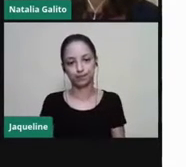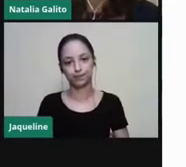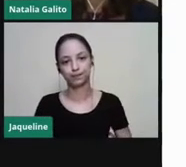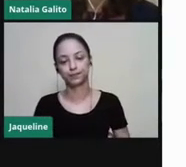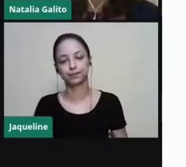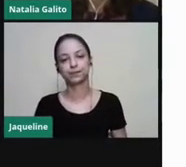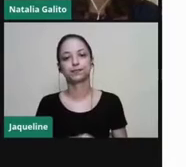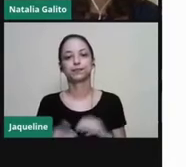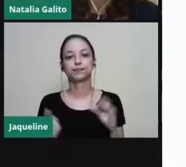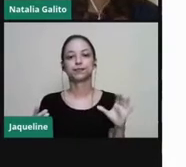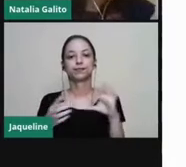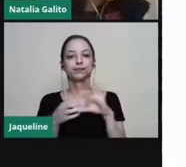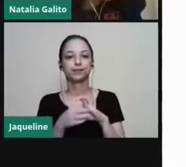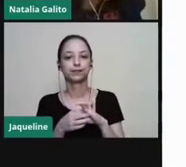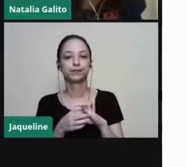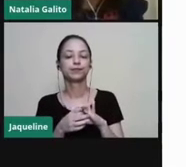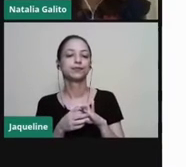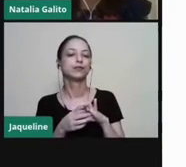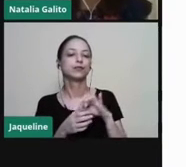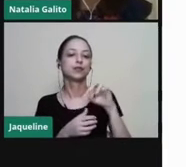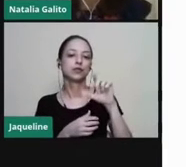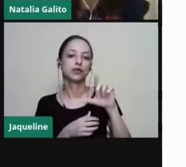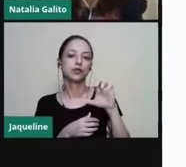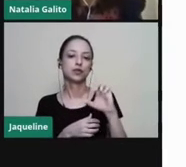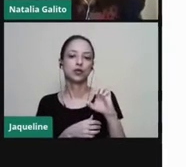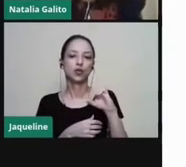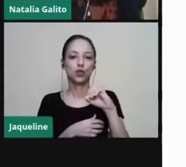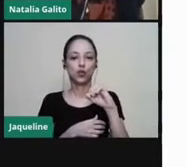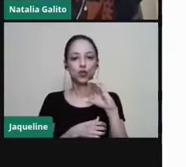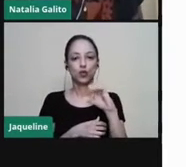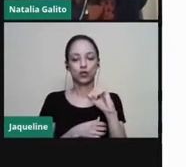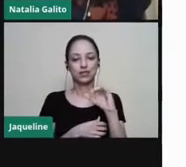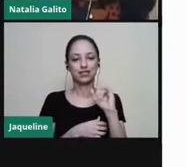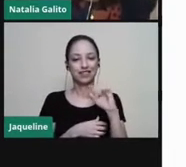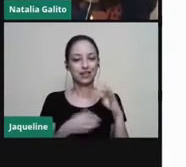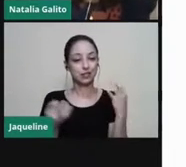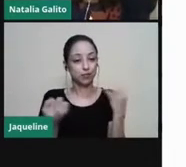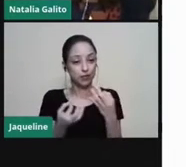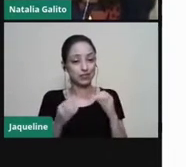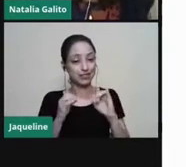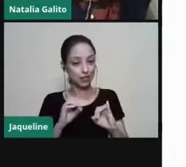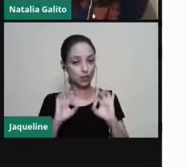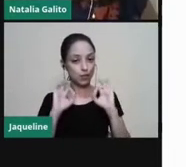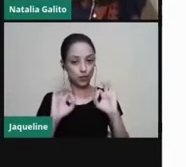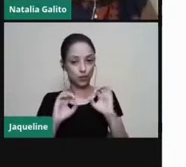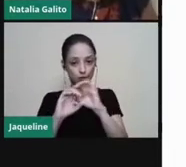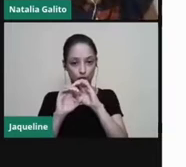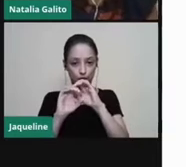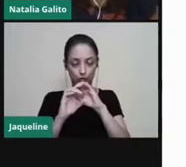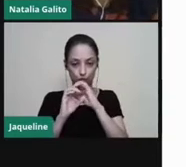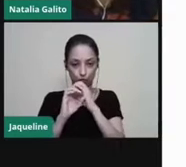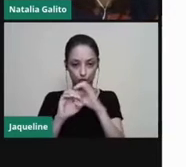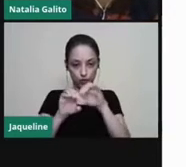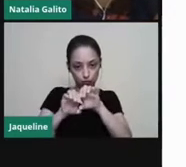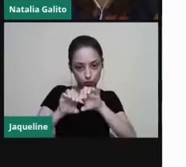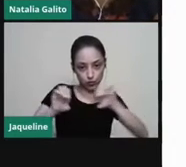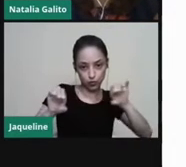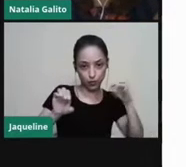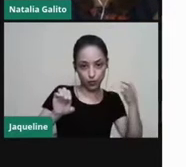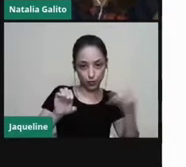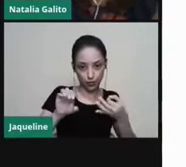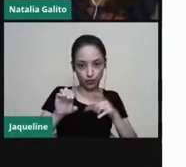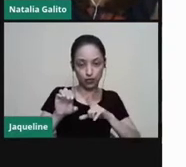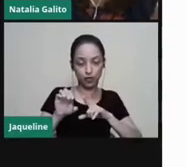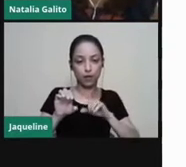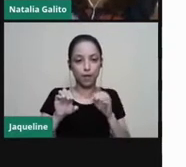Em relação à adesão leucocitária, se o endotélio está intacto, a gente observa também uma regulação na expressão de moléculas de adesão,